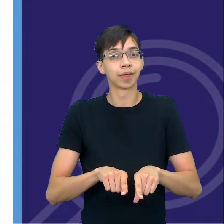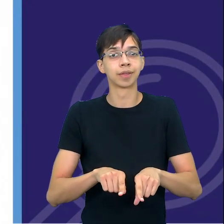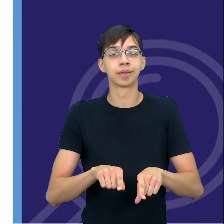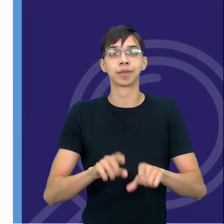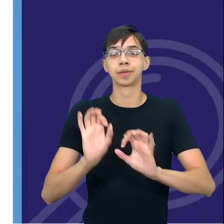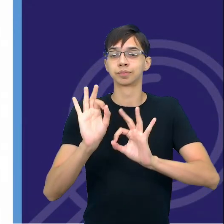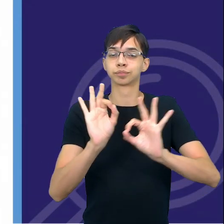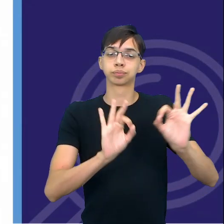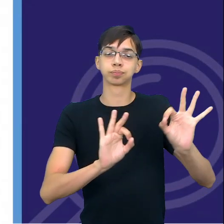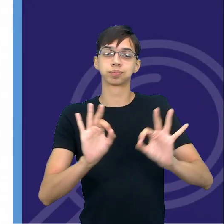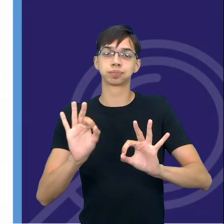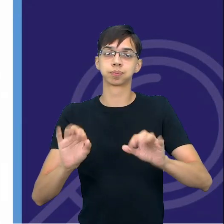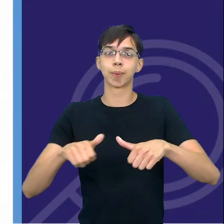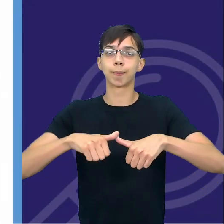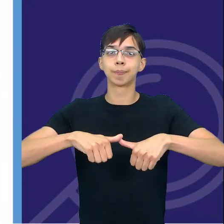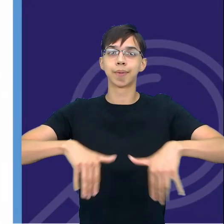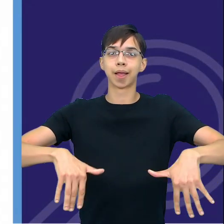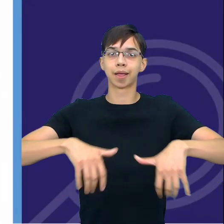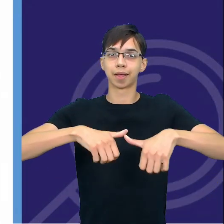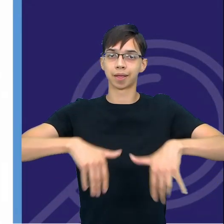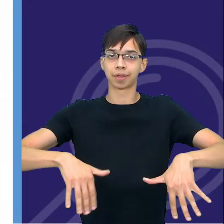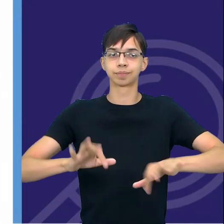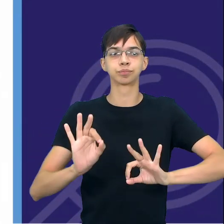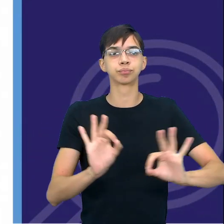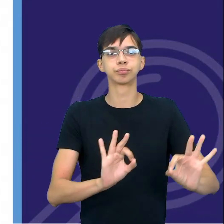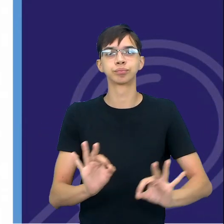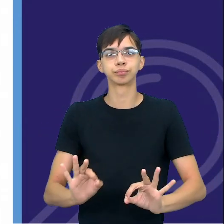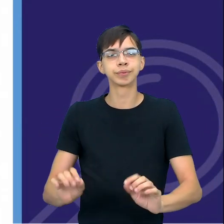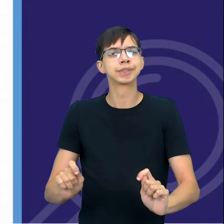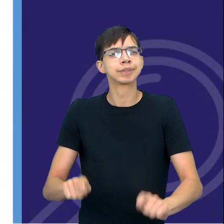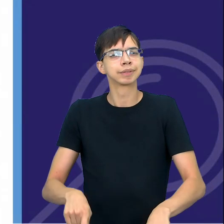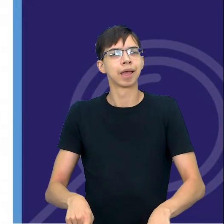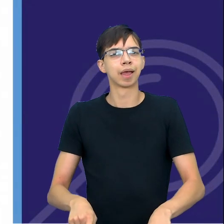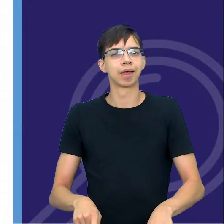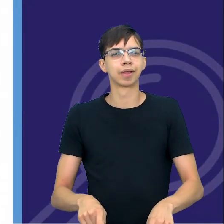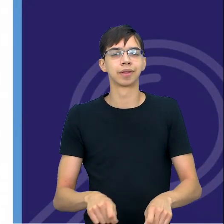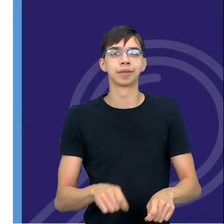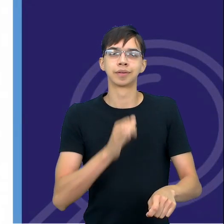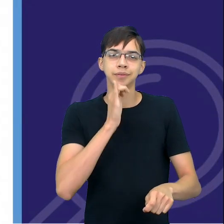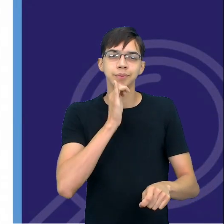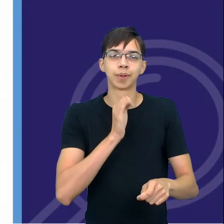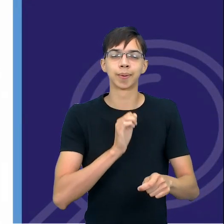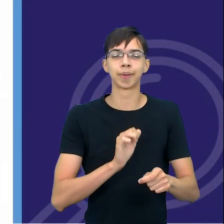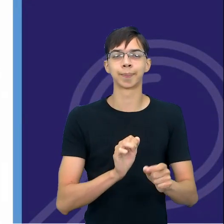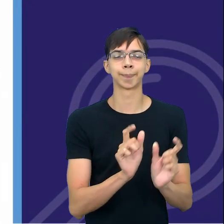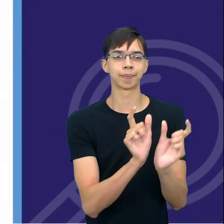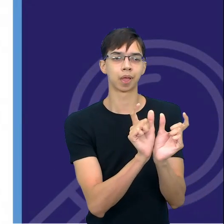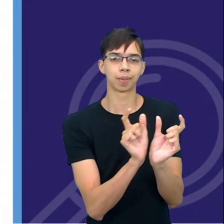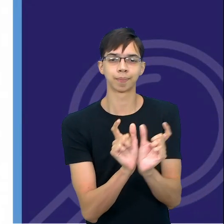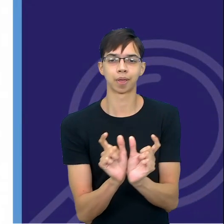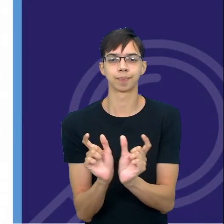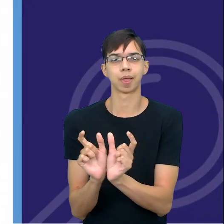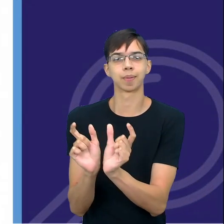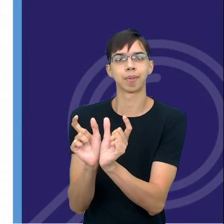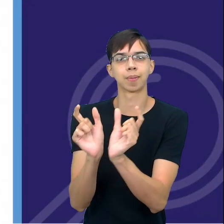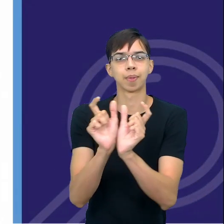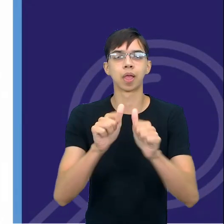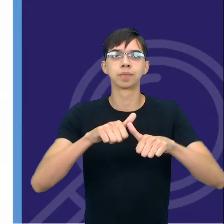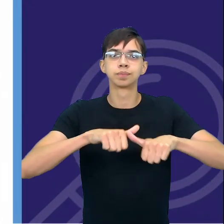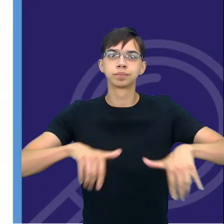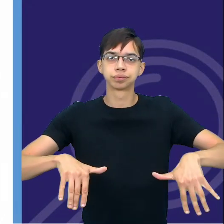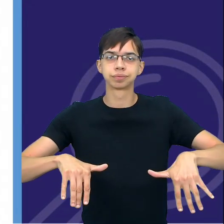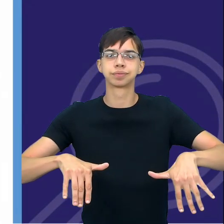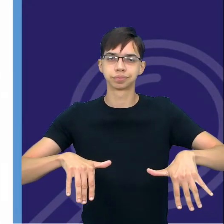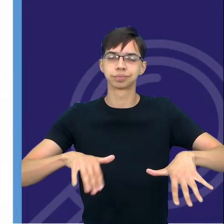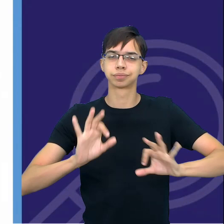os diferentes tipos de células, os diferentes grupos de seres vivos, além de identificar os elementos básicos